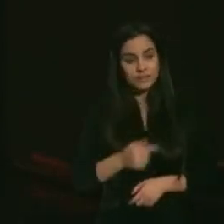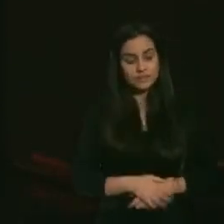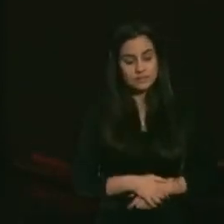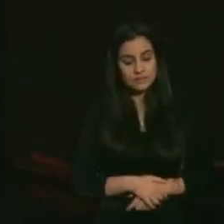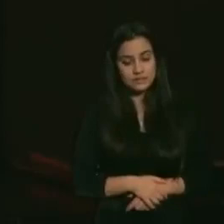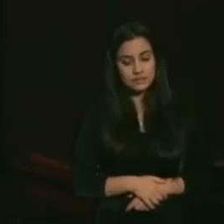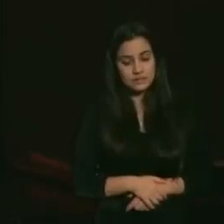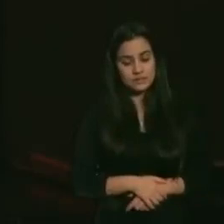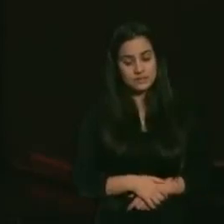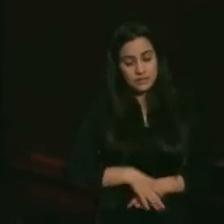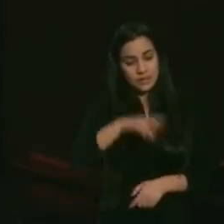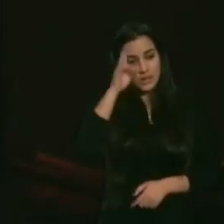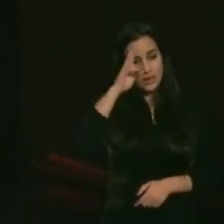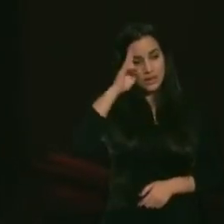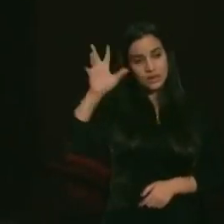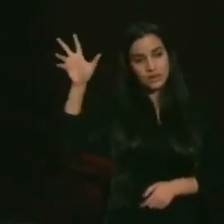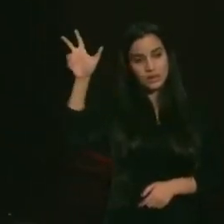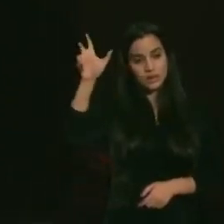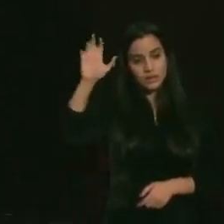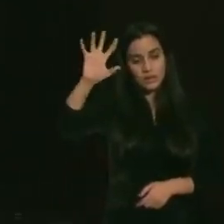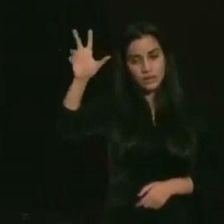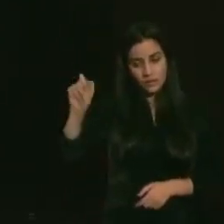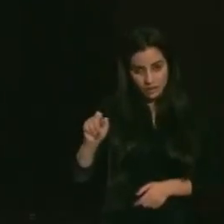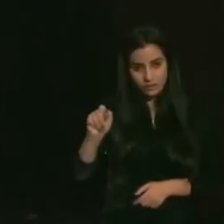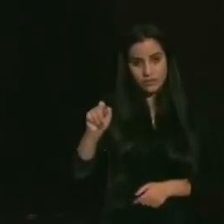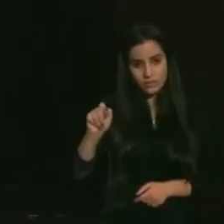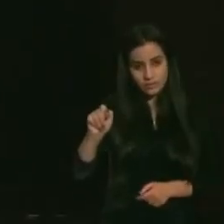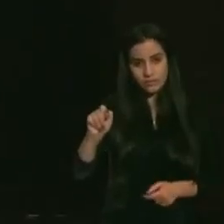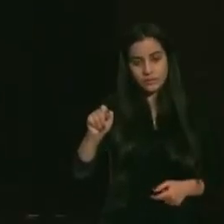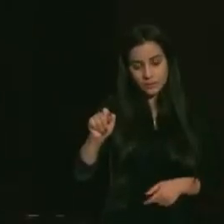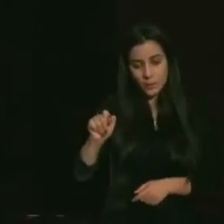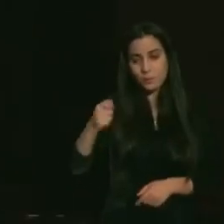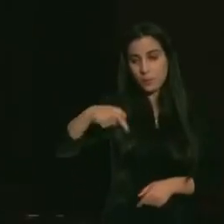Eu lembro na África, quando eu fui para Moçambique,